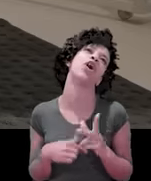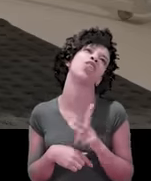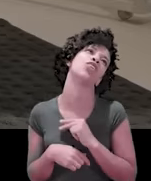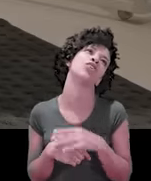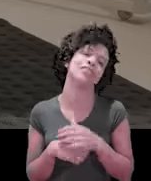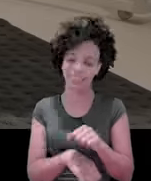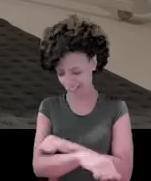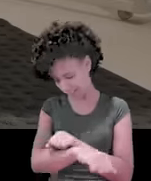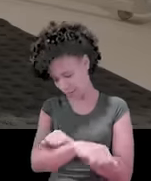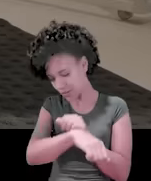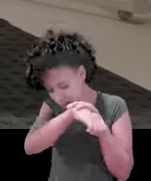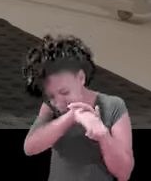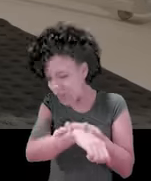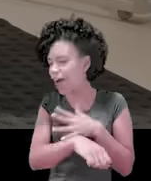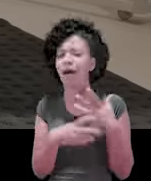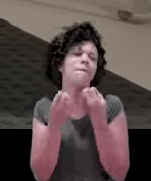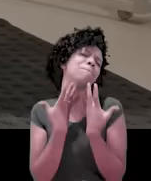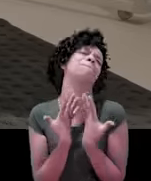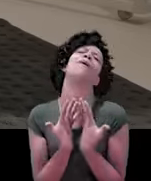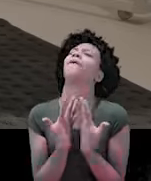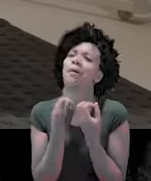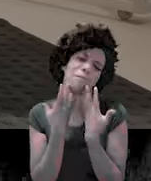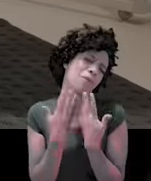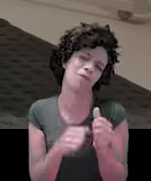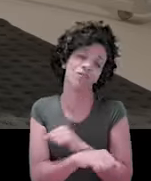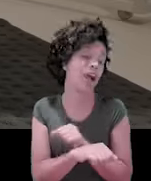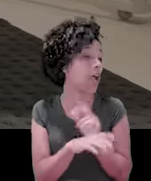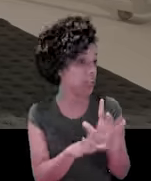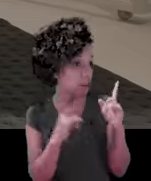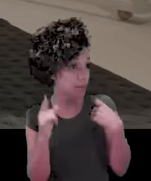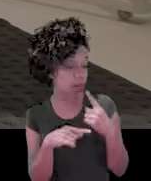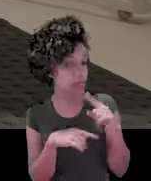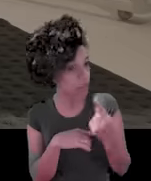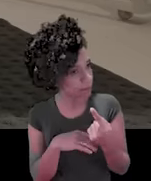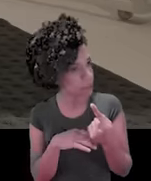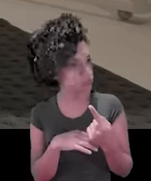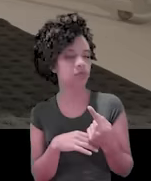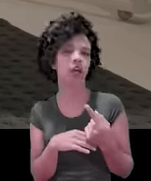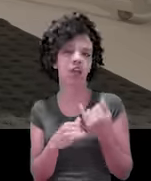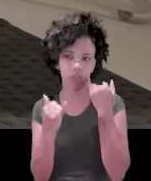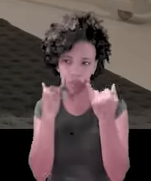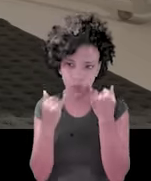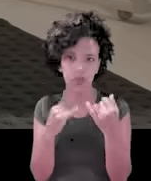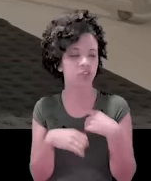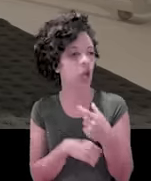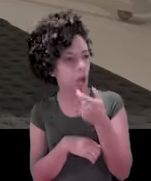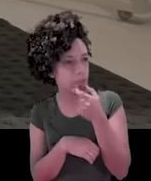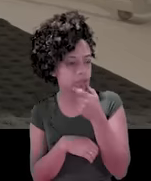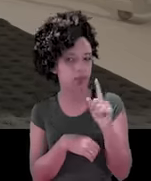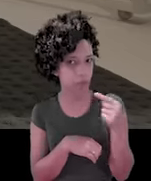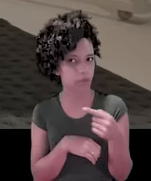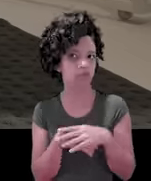ponto cheiro do sabonete muito bom Black louco depois o passeio e formato de comida só